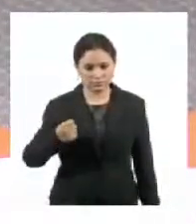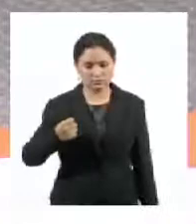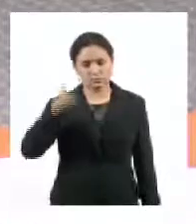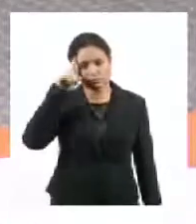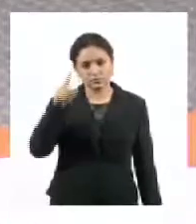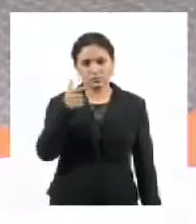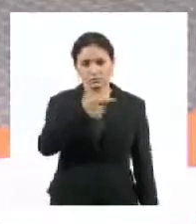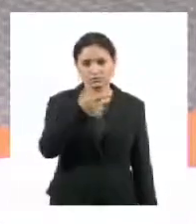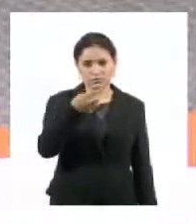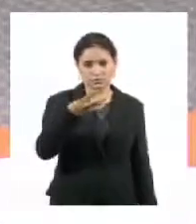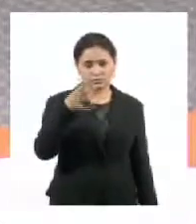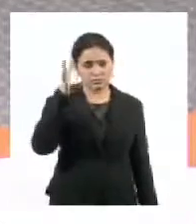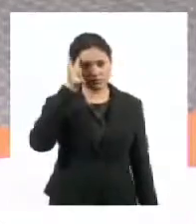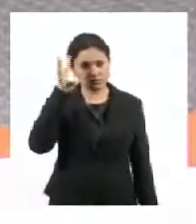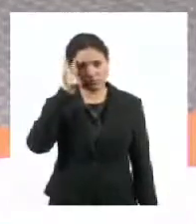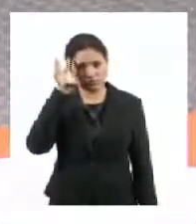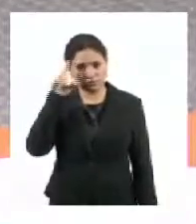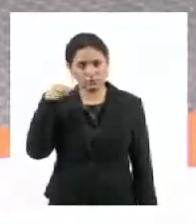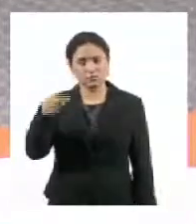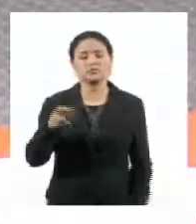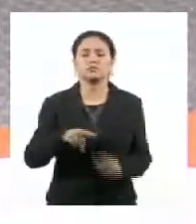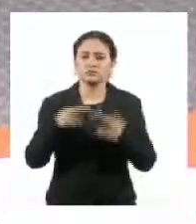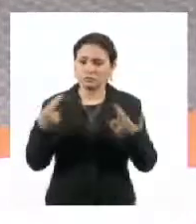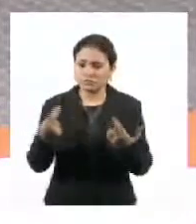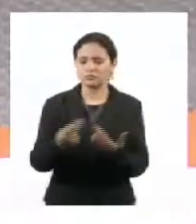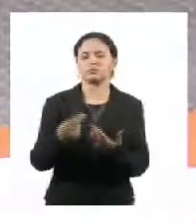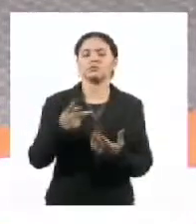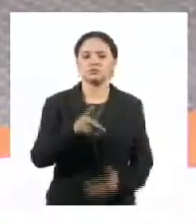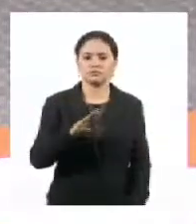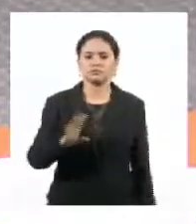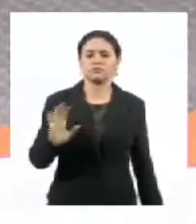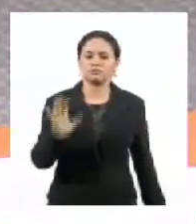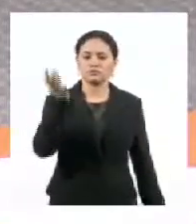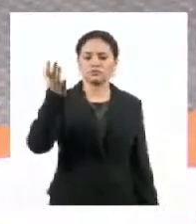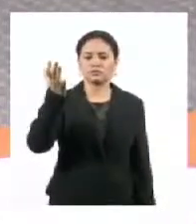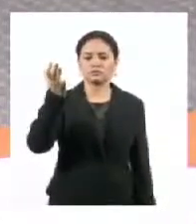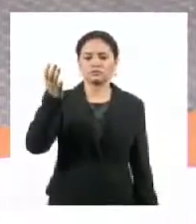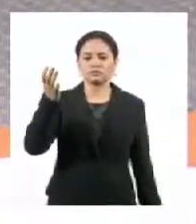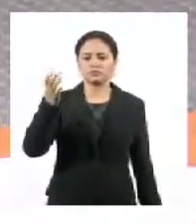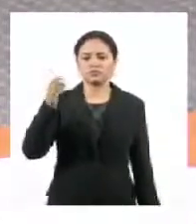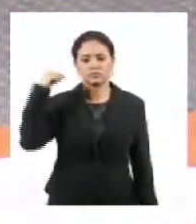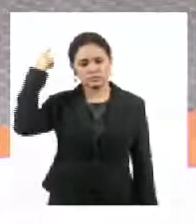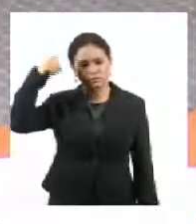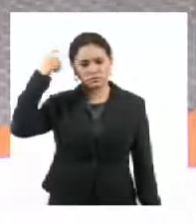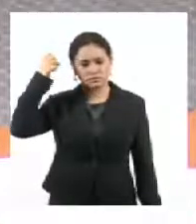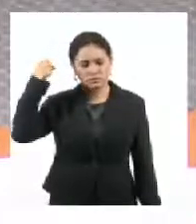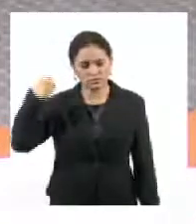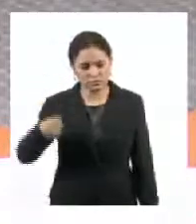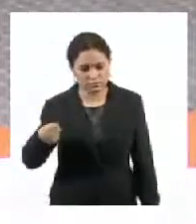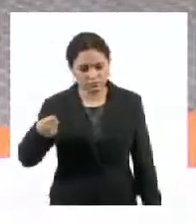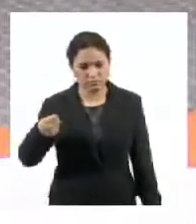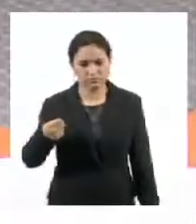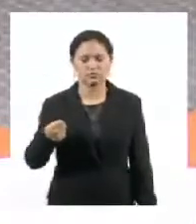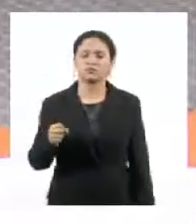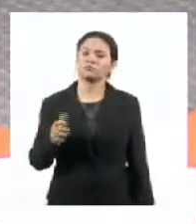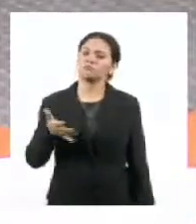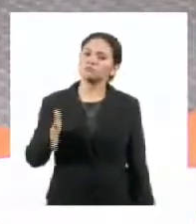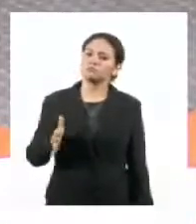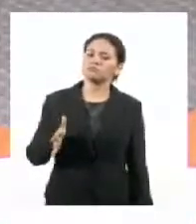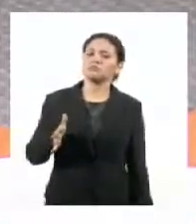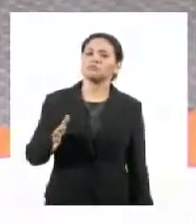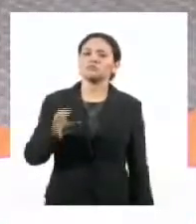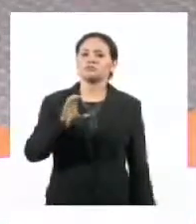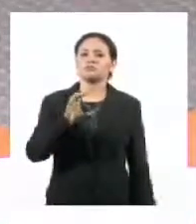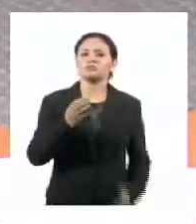na próxima quarta-feira, uma outra audiência pública será realizada na cidade de São José de Ribamar, provavelmente no